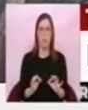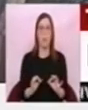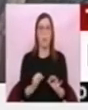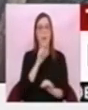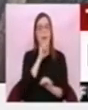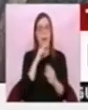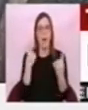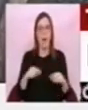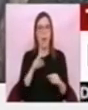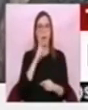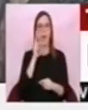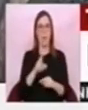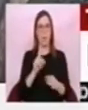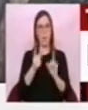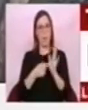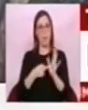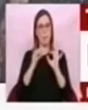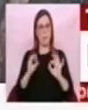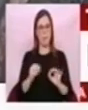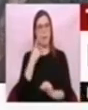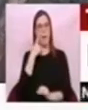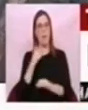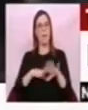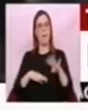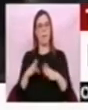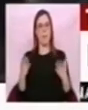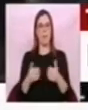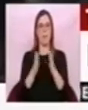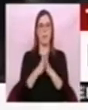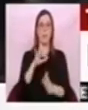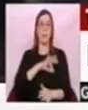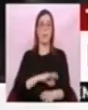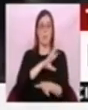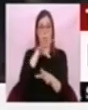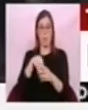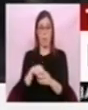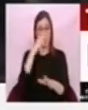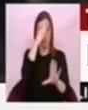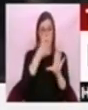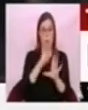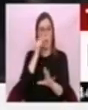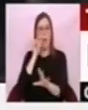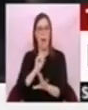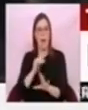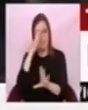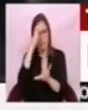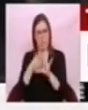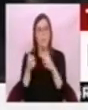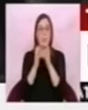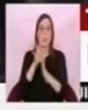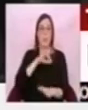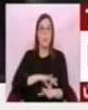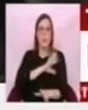com capacidade de resposta para aquilo que é necessário, e há um reconhecimento a fazer relativamente a todos os profissionais envolvidos, não só aos psicólogos e psicólogas, mas a todos os